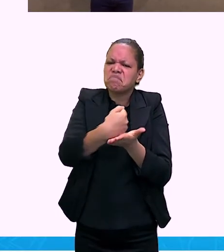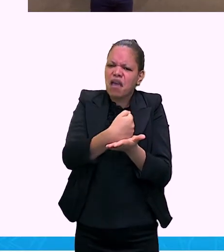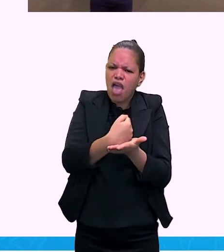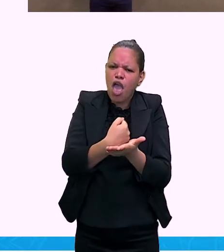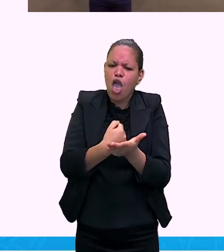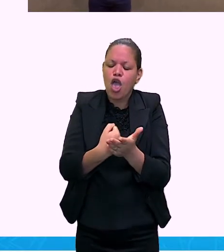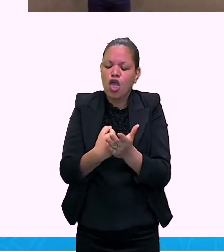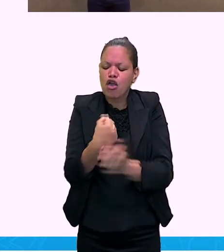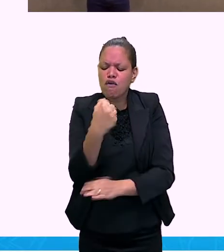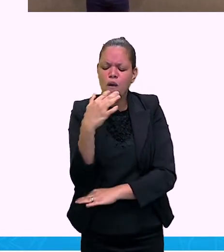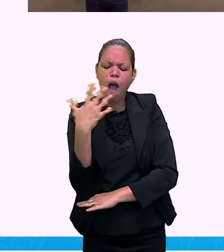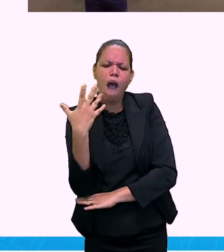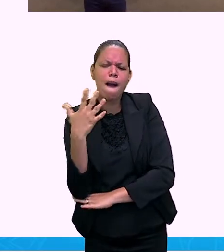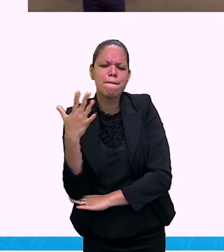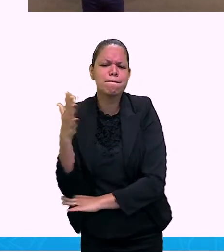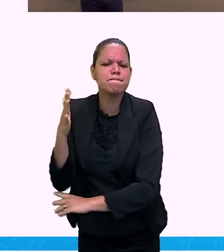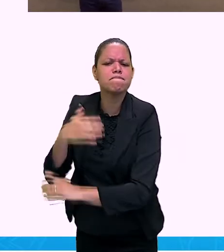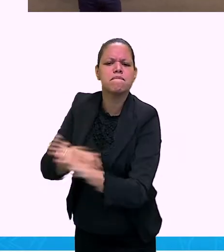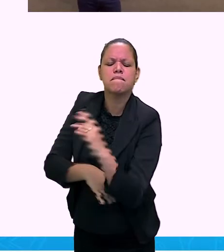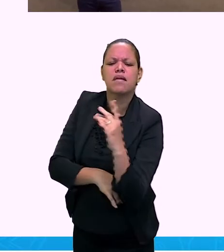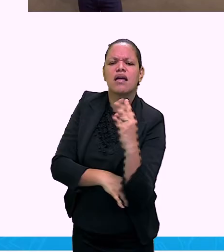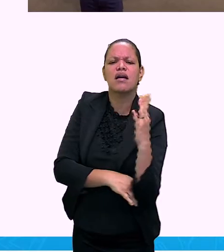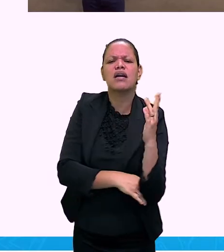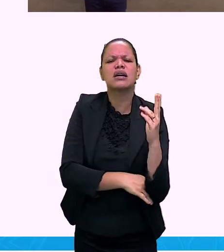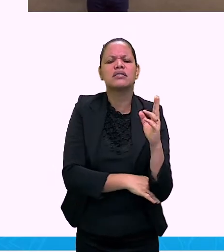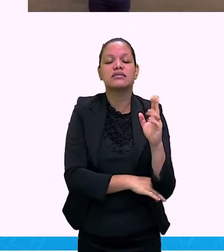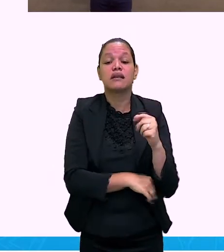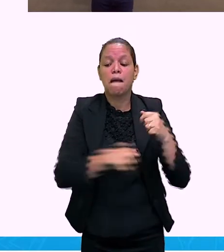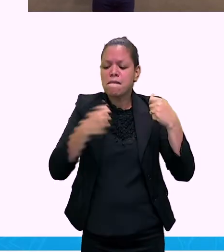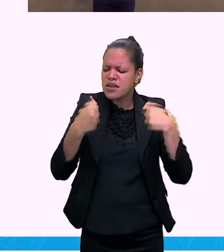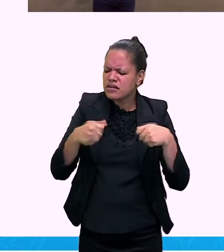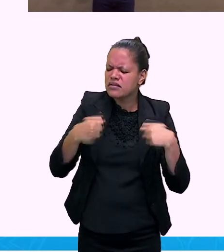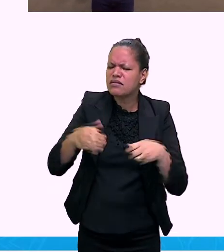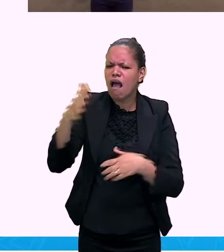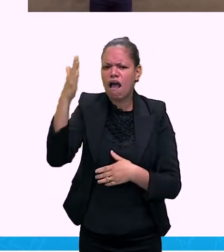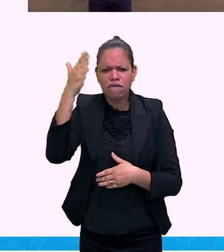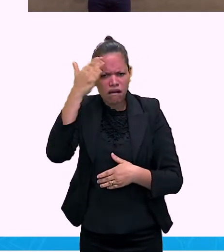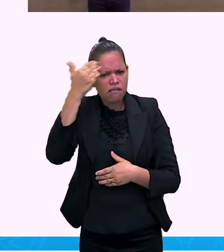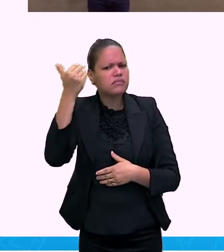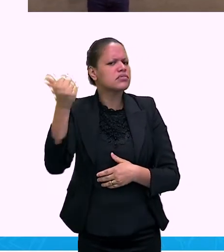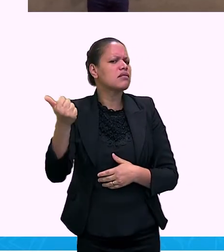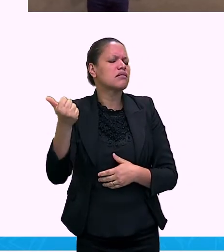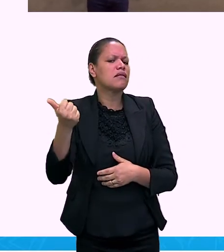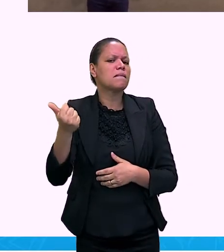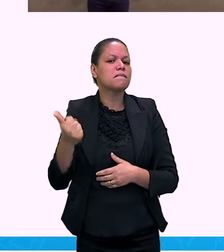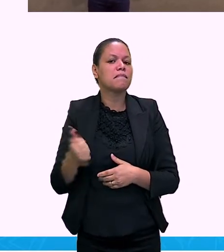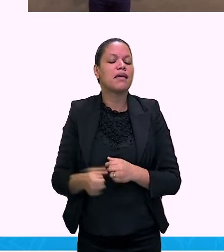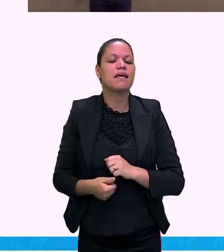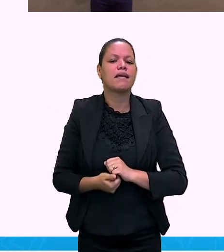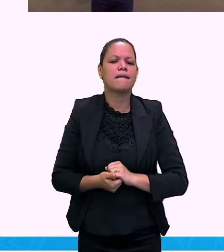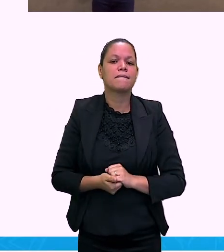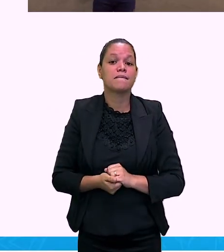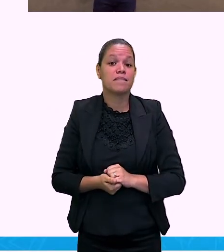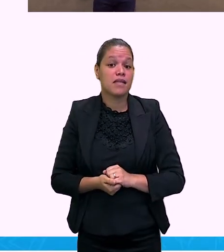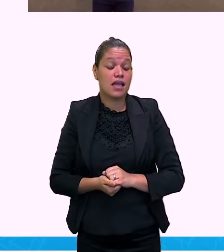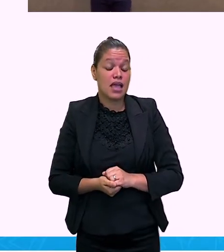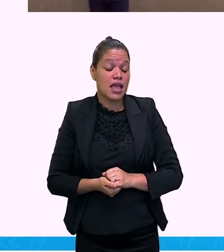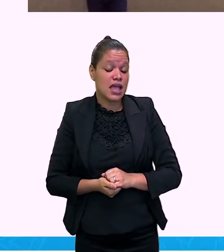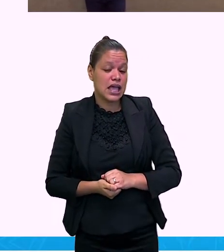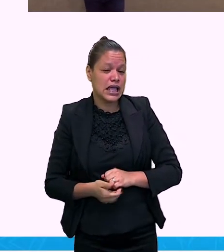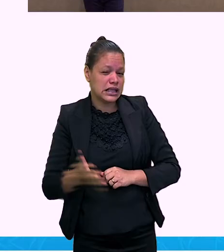serve, para que cura. Então, o pajé ele tinha essa imagem central, vamos colocar aqui como se